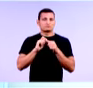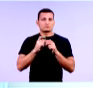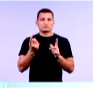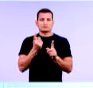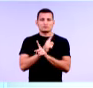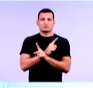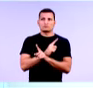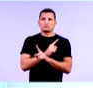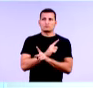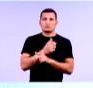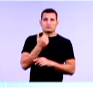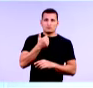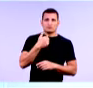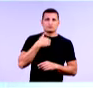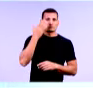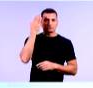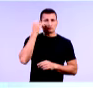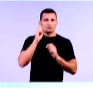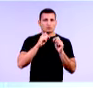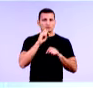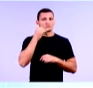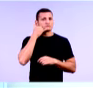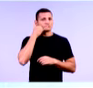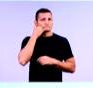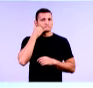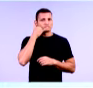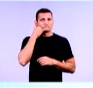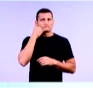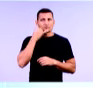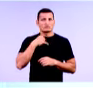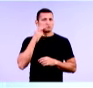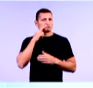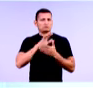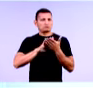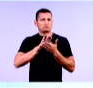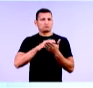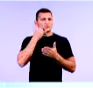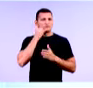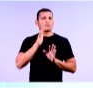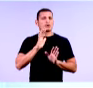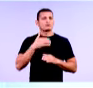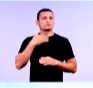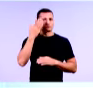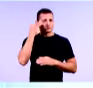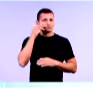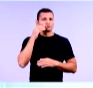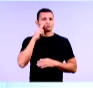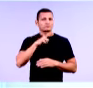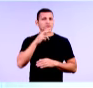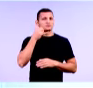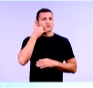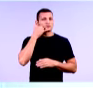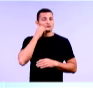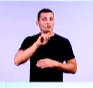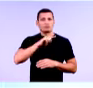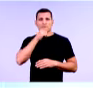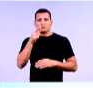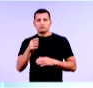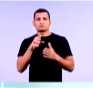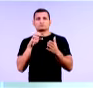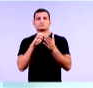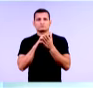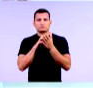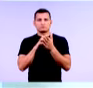inverso. Primeiro eu sei o que é um celular, eu não vi nenhum celular, primeiro eu sei o que é um celular, para depois poder identificar, né?